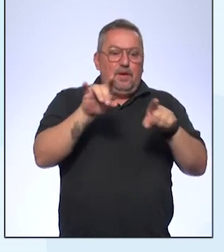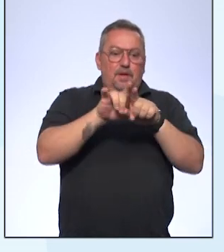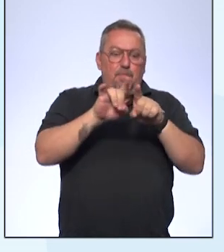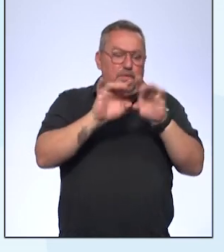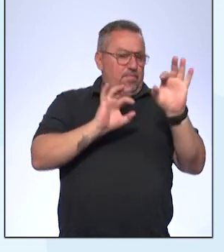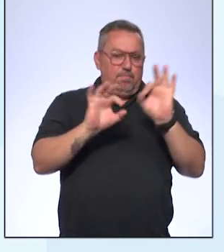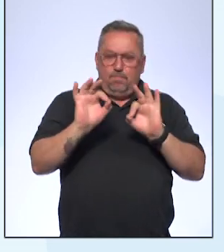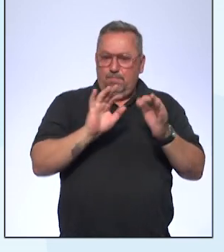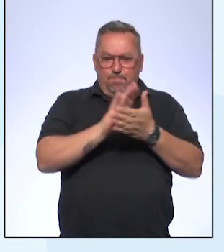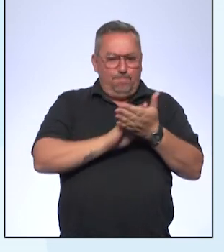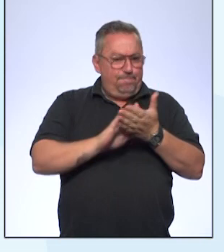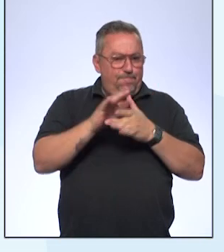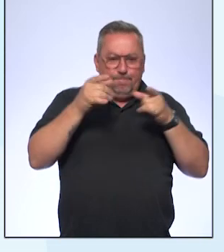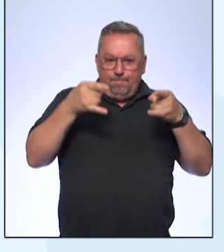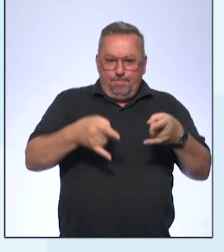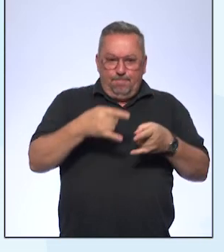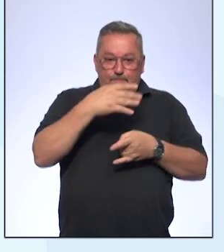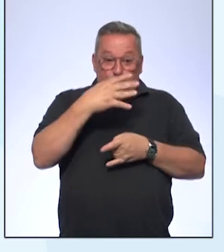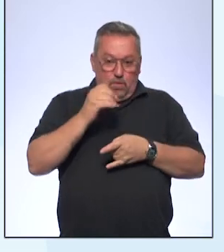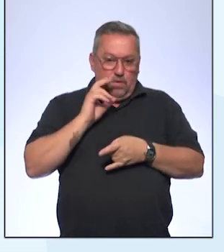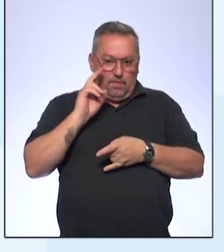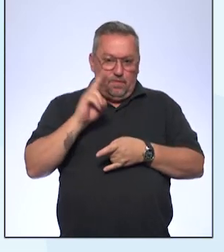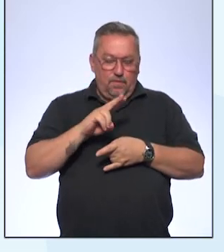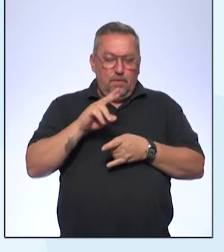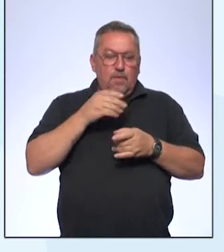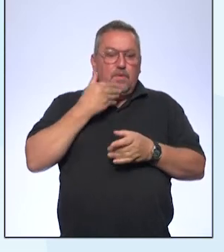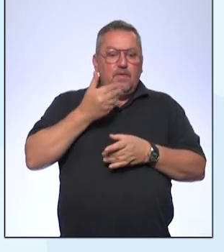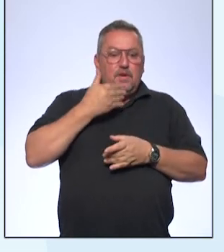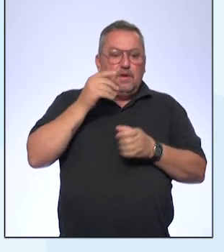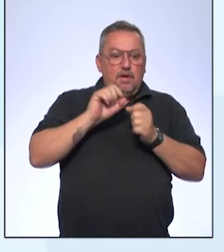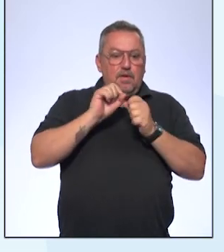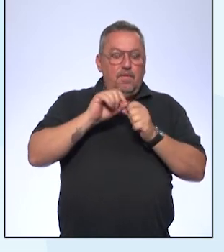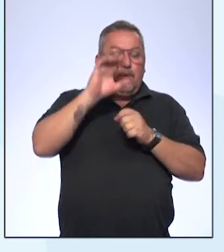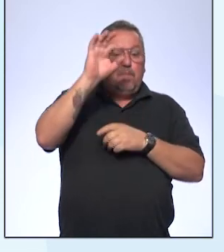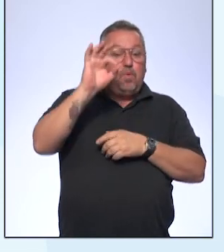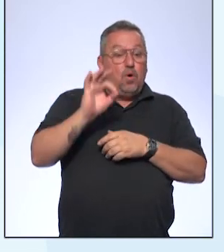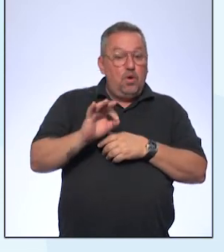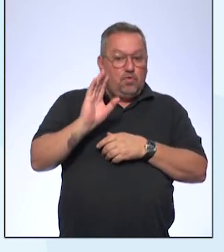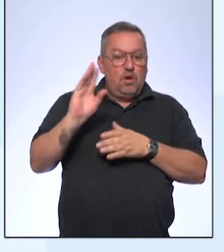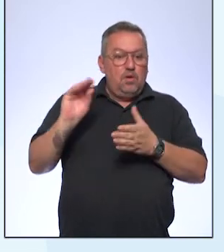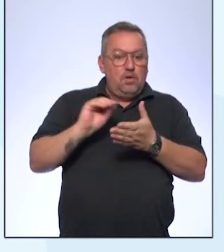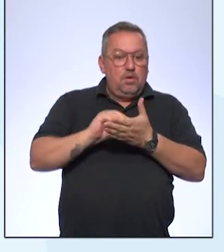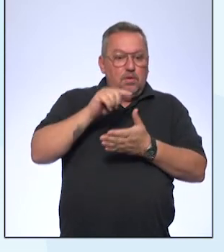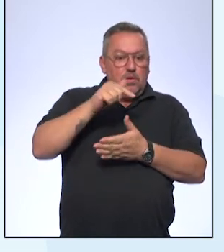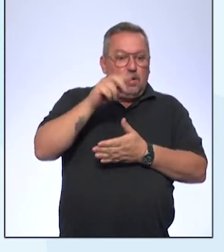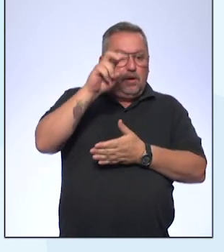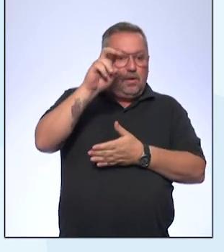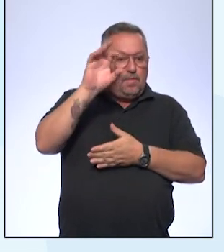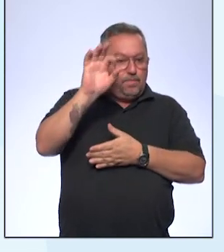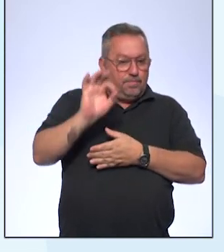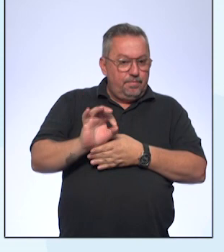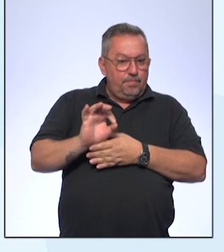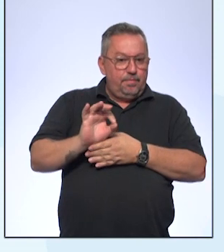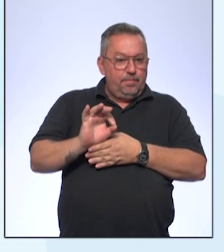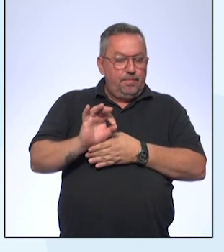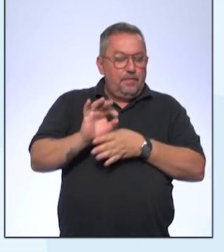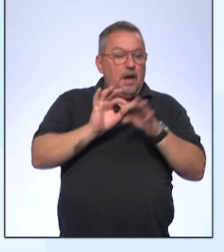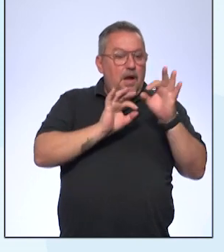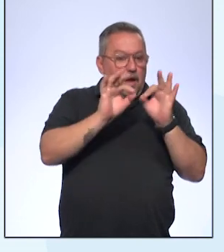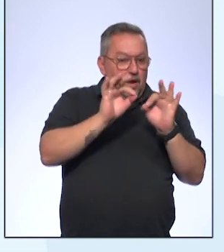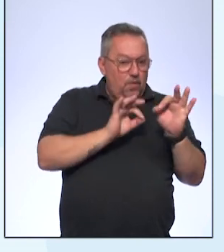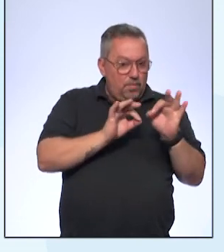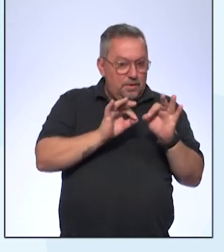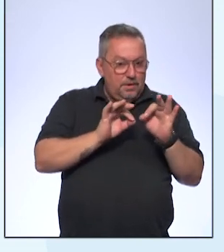não arrumam um quarto dos 40 ali. Para facilitar, eu já fiz a porcentagem. 75% arruma o